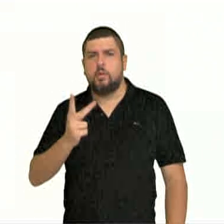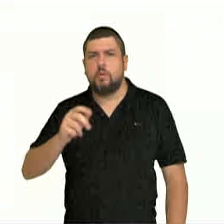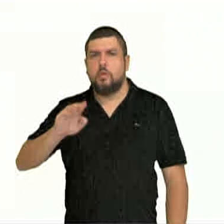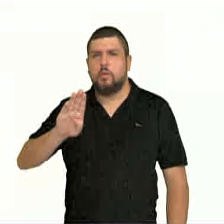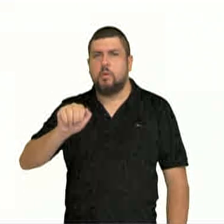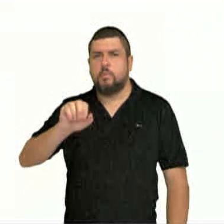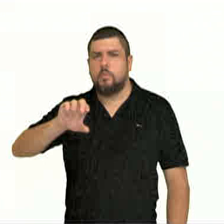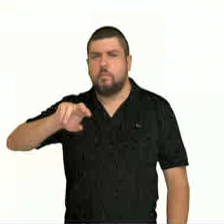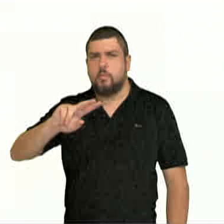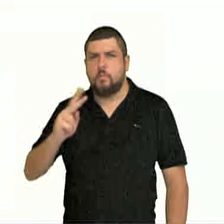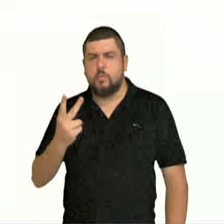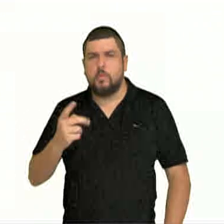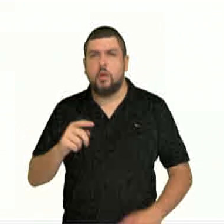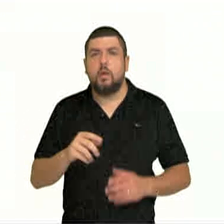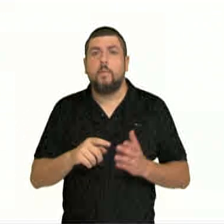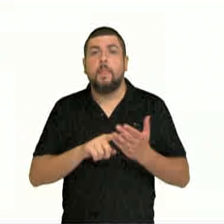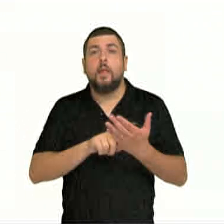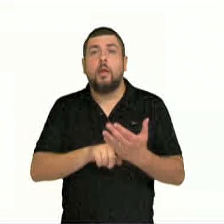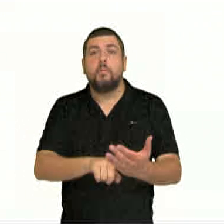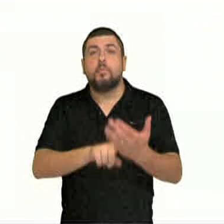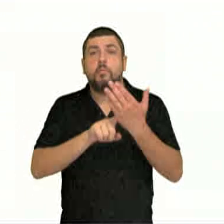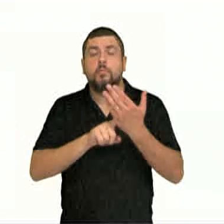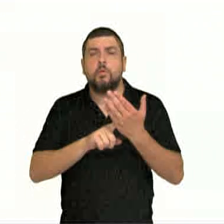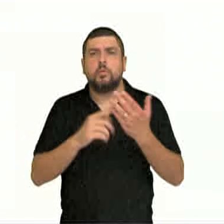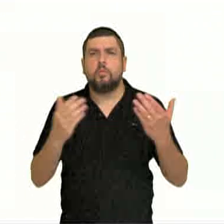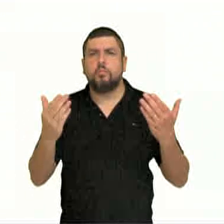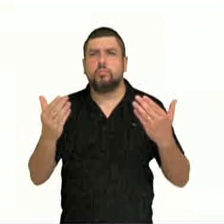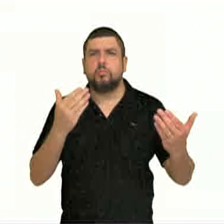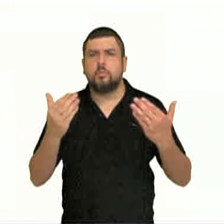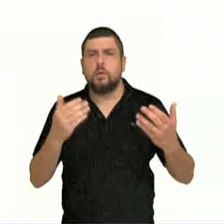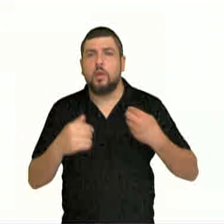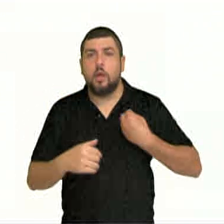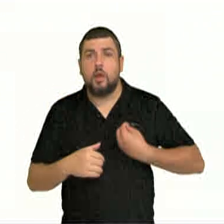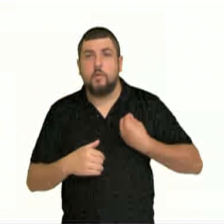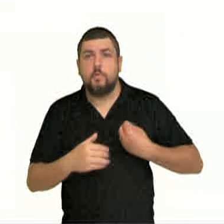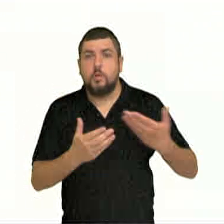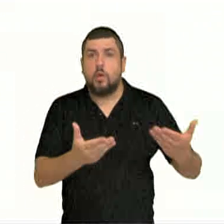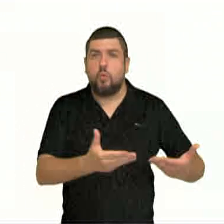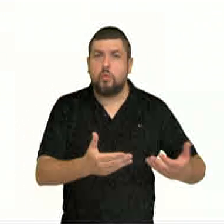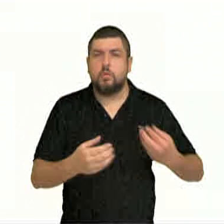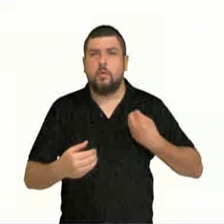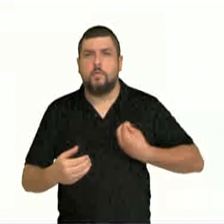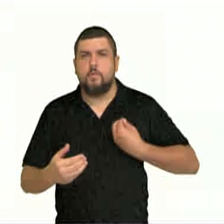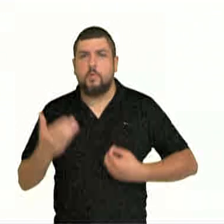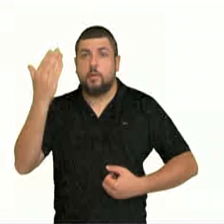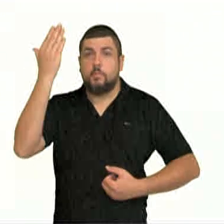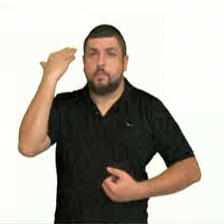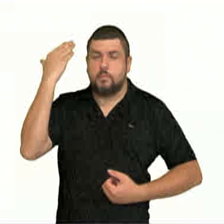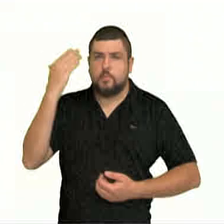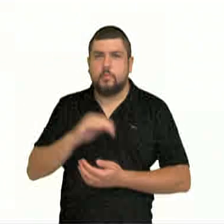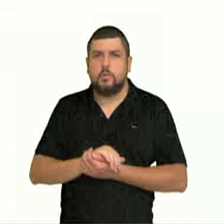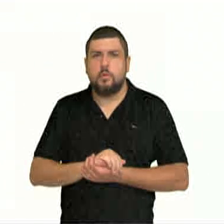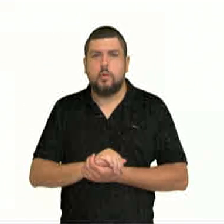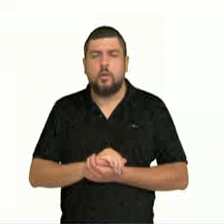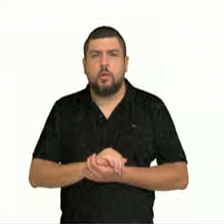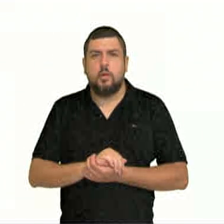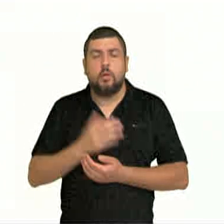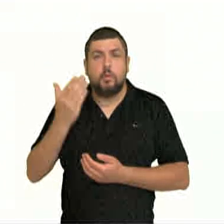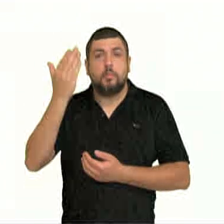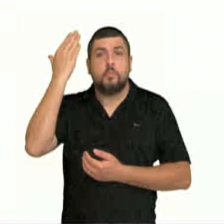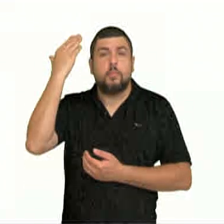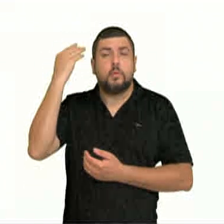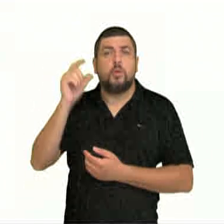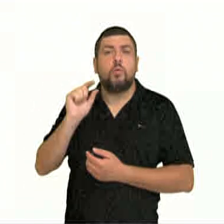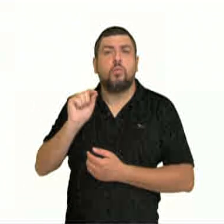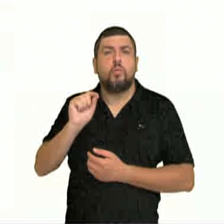Do Marrouche. Nos quais é possível conferir e se emocionar com a chocante realidade da luta pela liberdade do